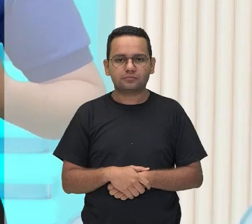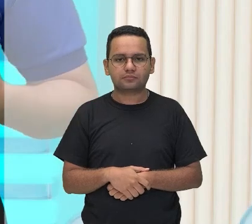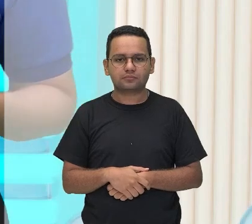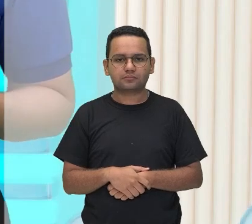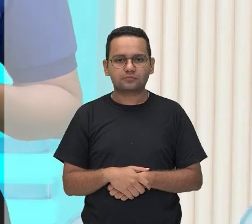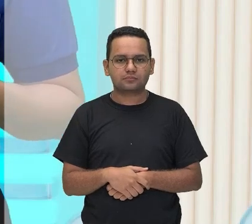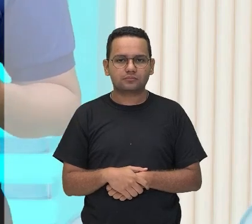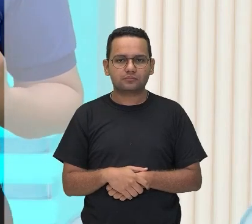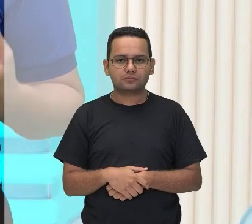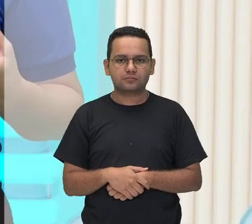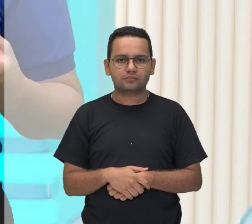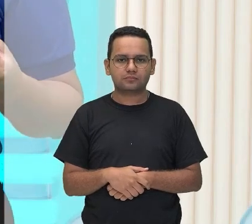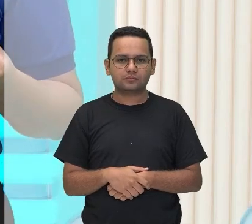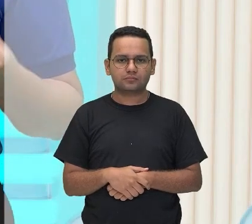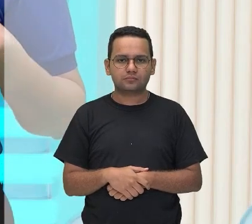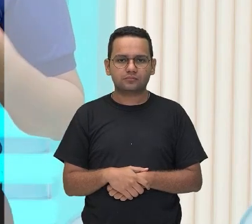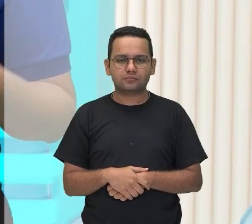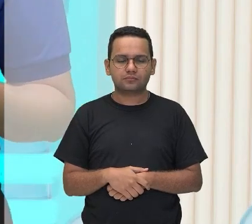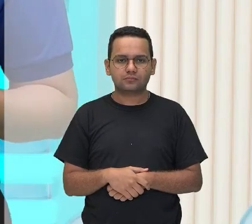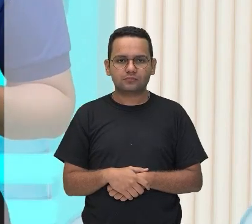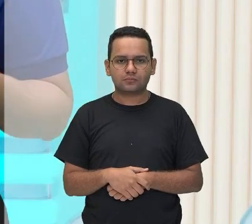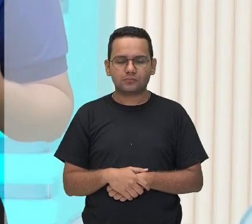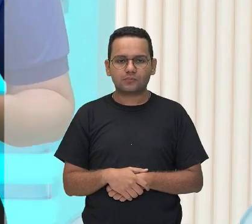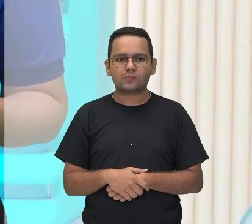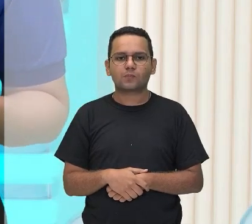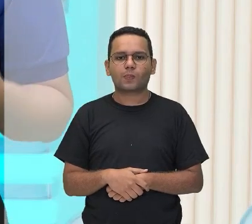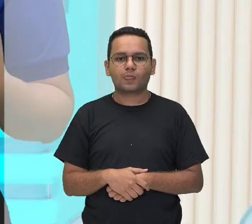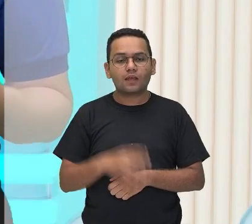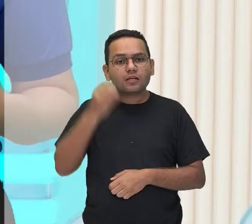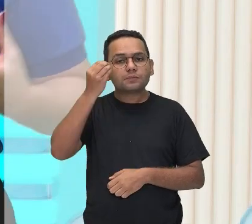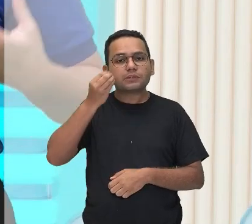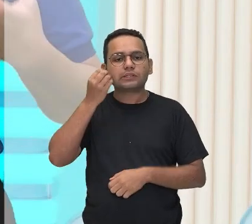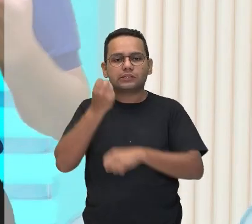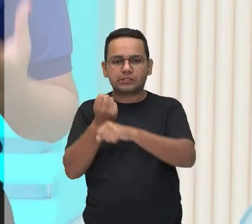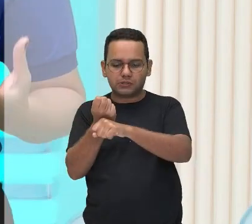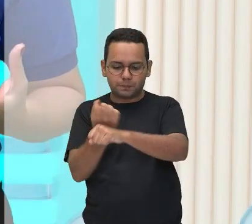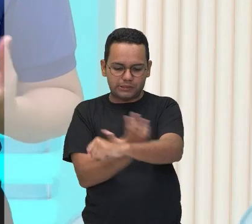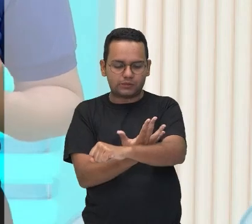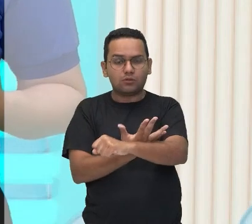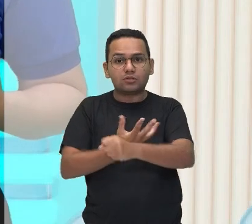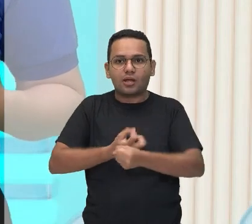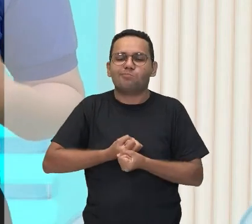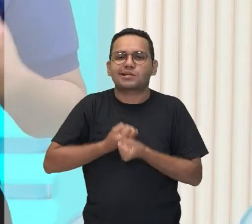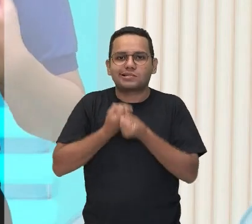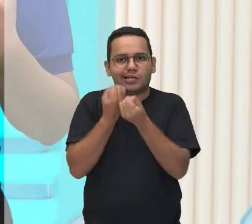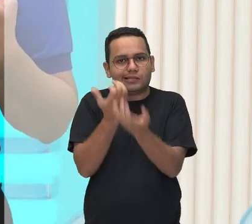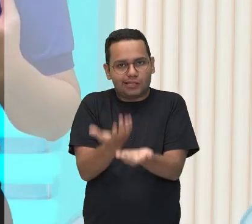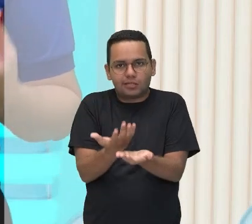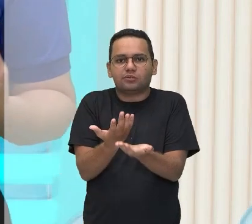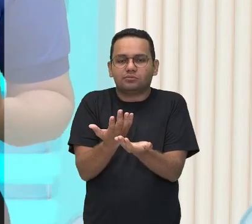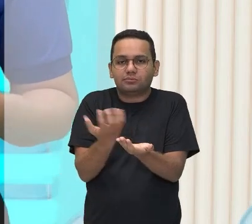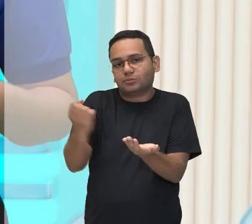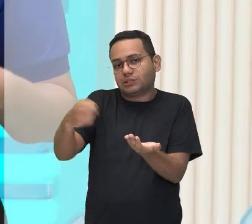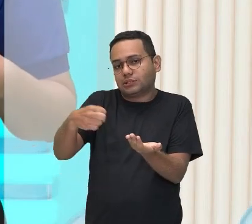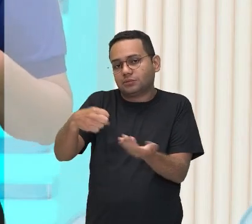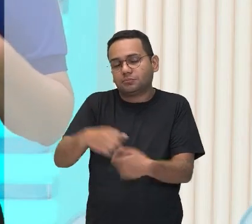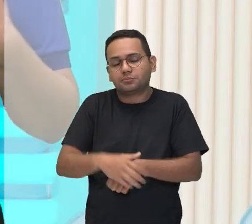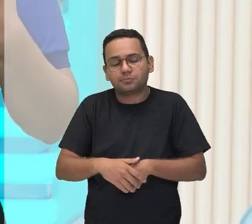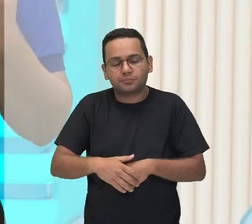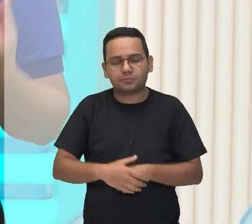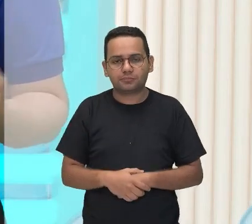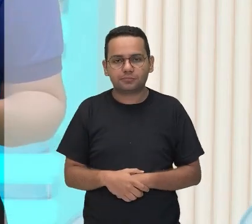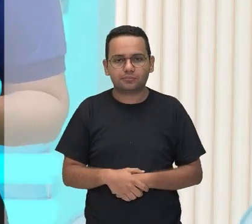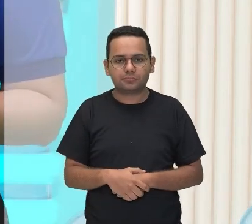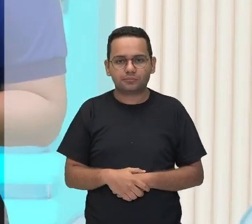essa expressão das emoções é justamente naquele momento que você está lutando, que você está expressando as suas emoções, né, as